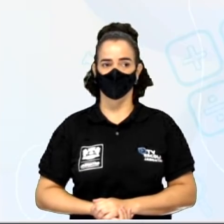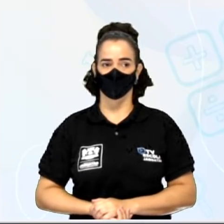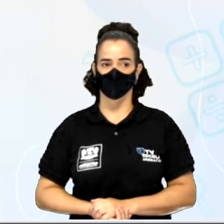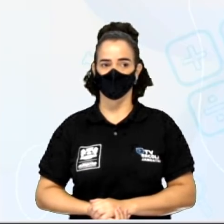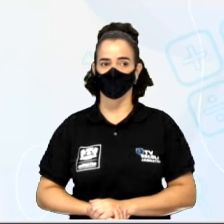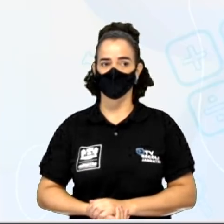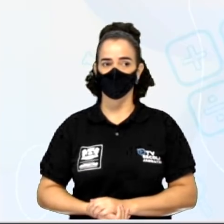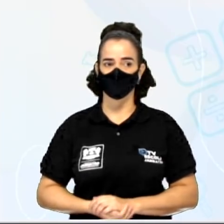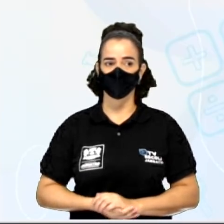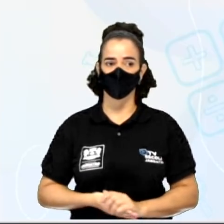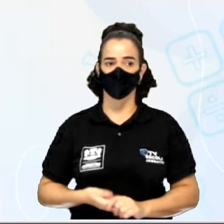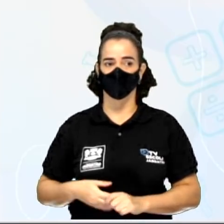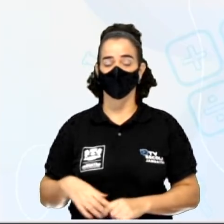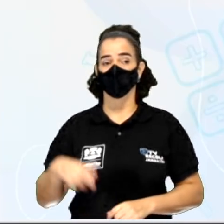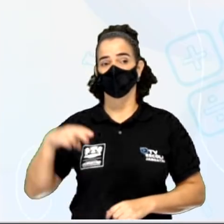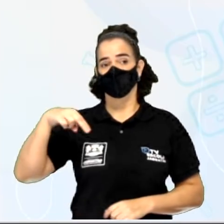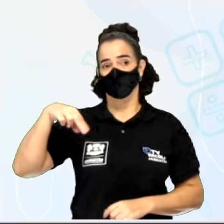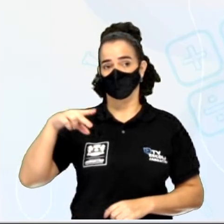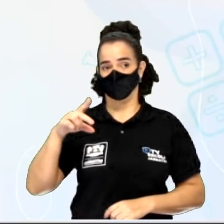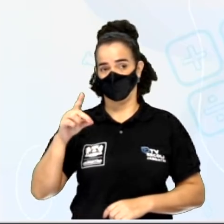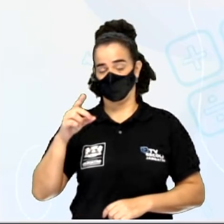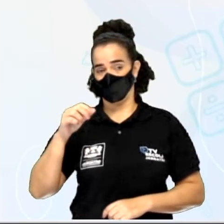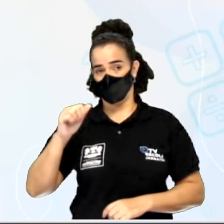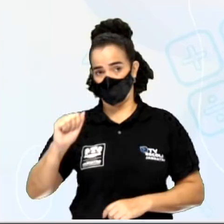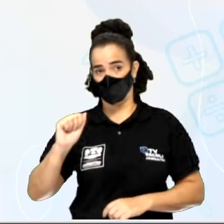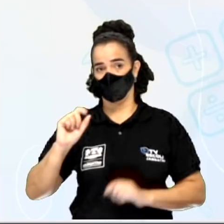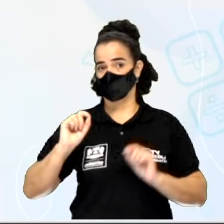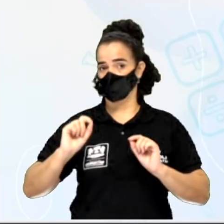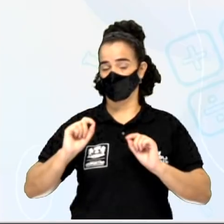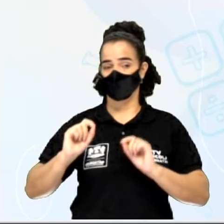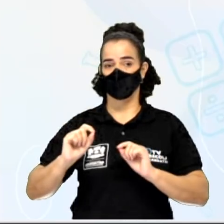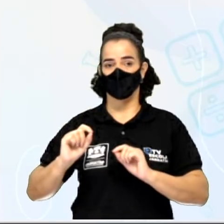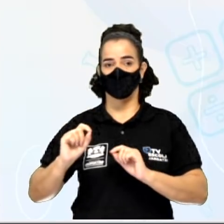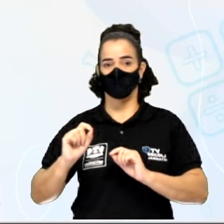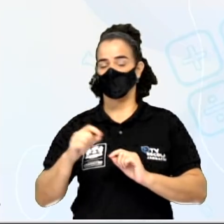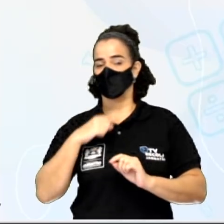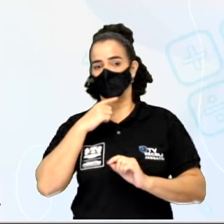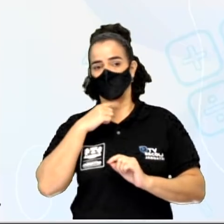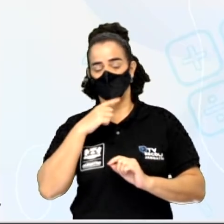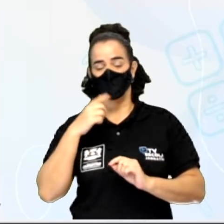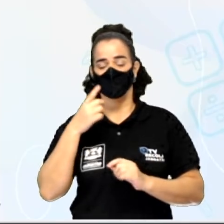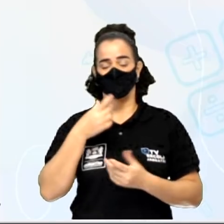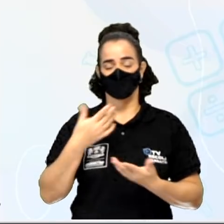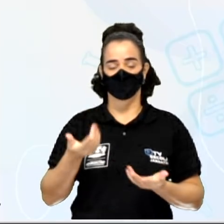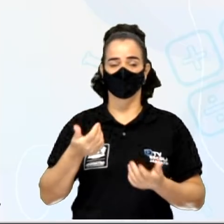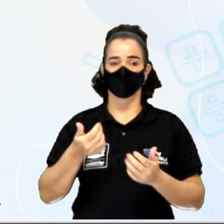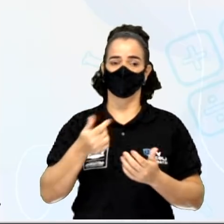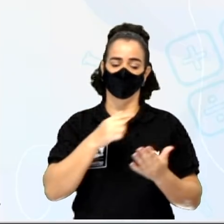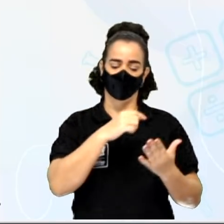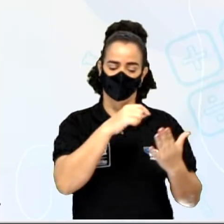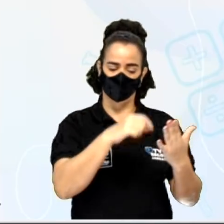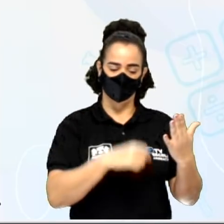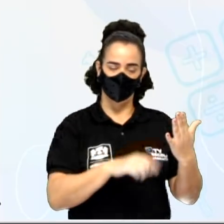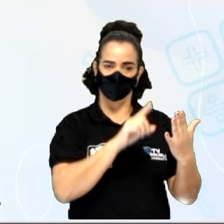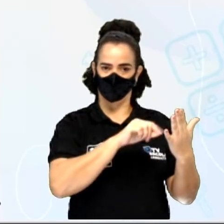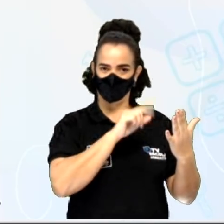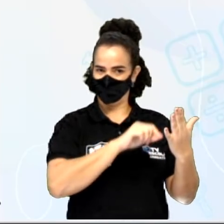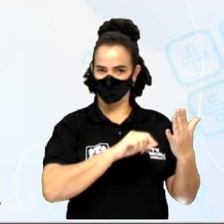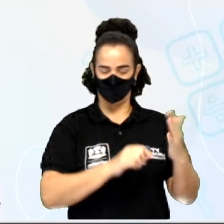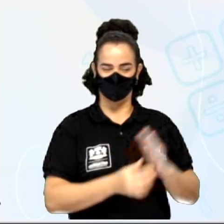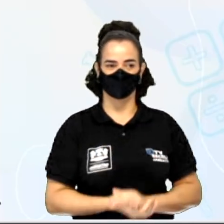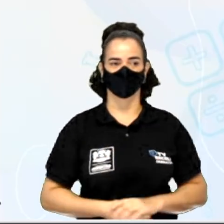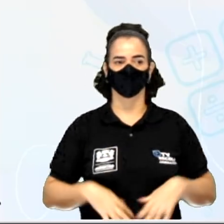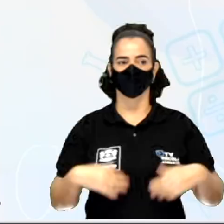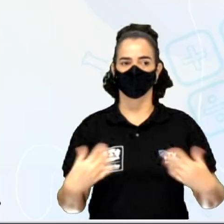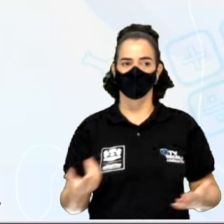que significa nenhuma das alternativas. A gente, voltando para o texto, vai perceber que esse li, por ser pronome oblíquo, né,